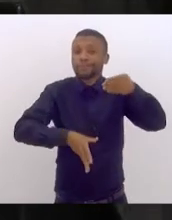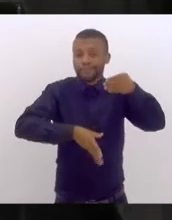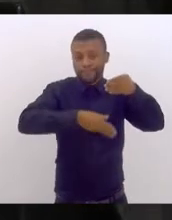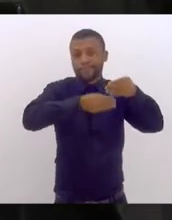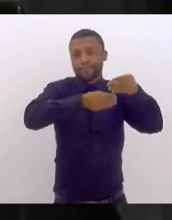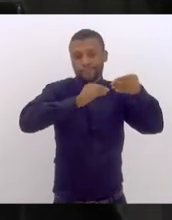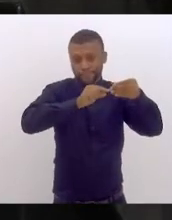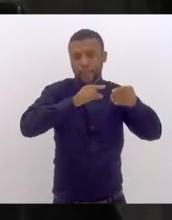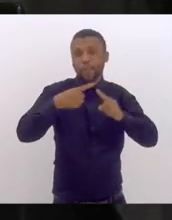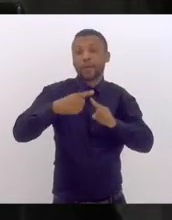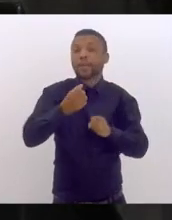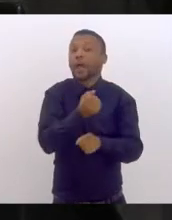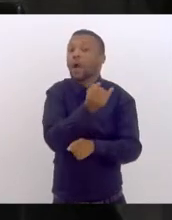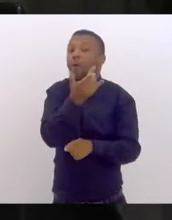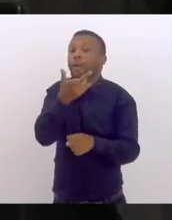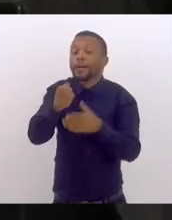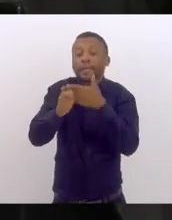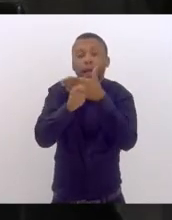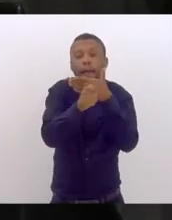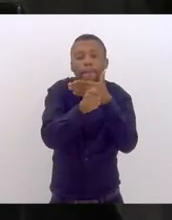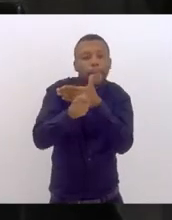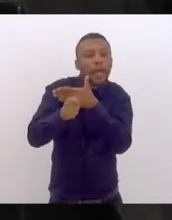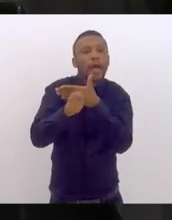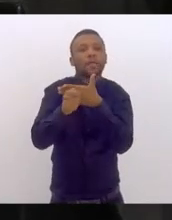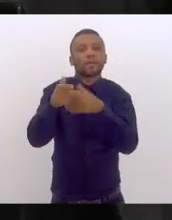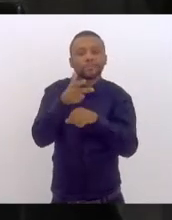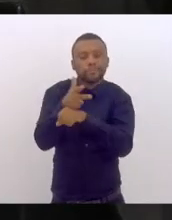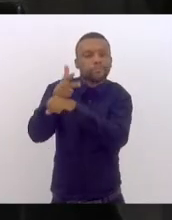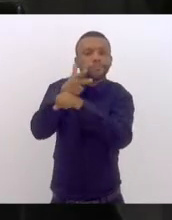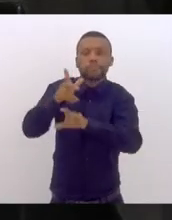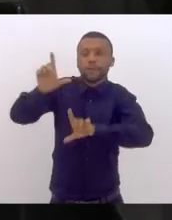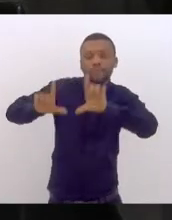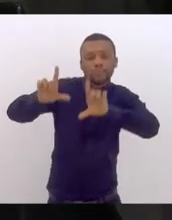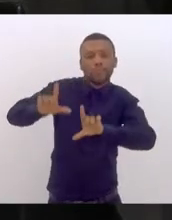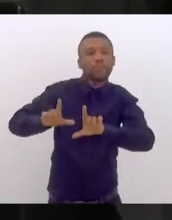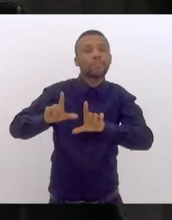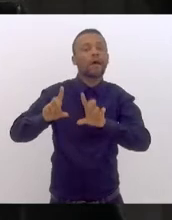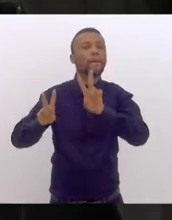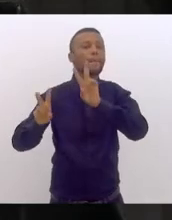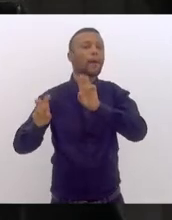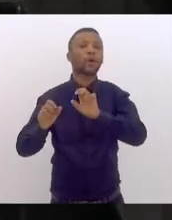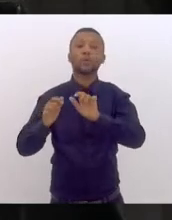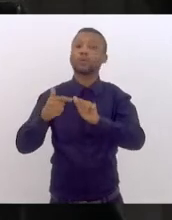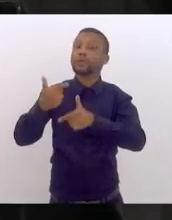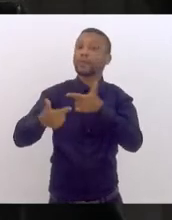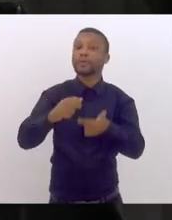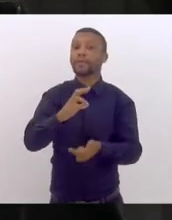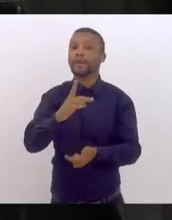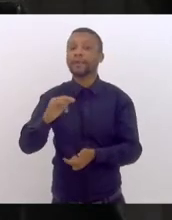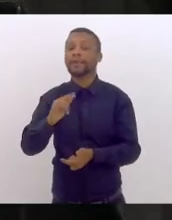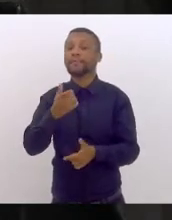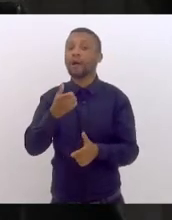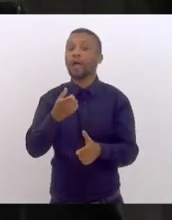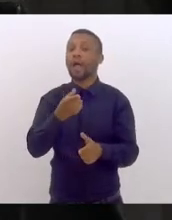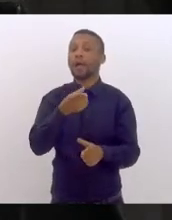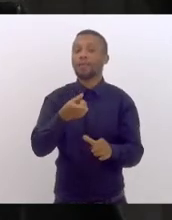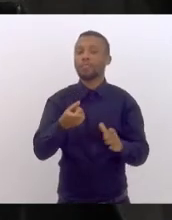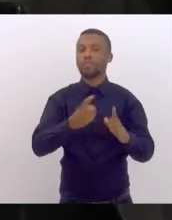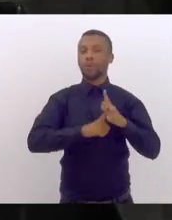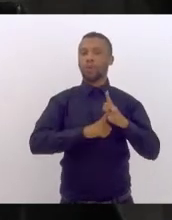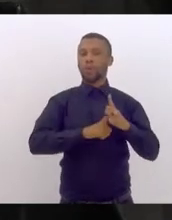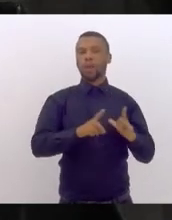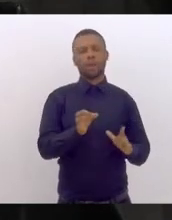em alguns veículos da Imprensa ouvir a menção de que a os trabalhos da CPI tinham sido adiado não foram adiados